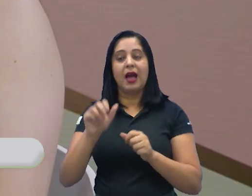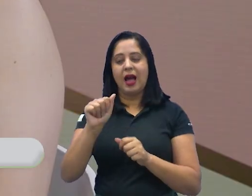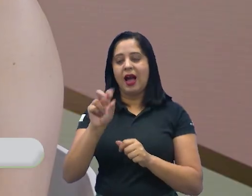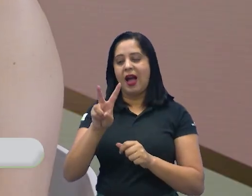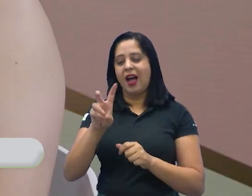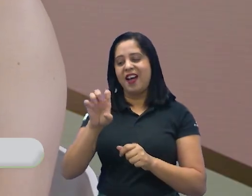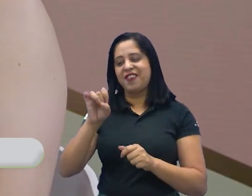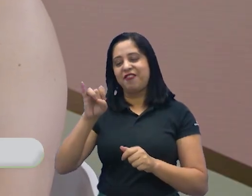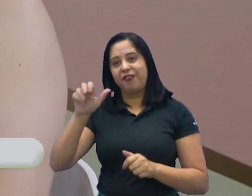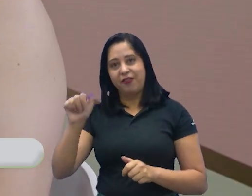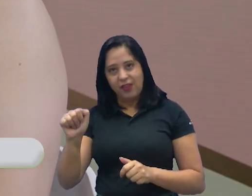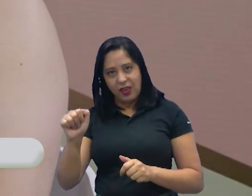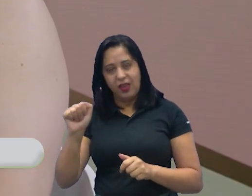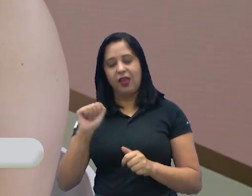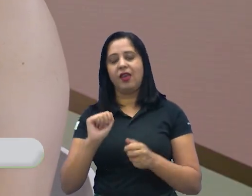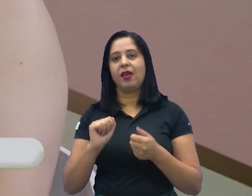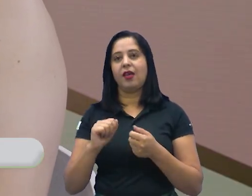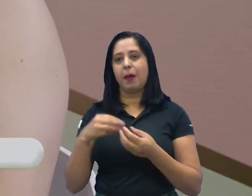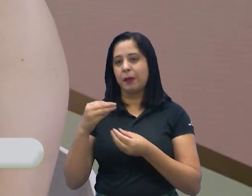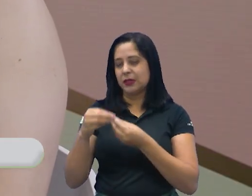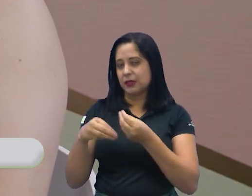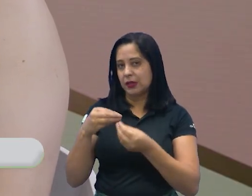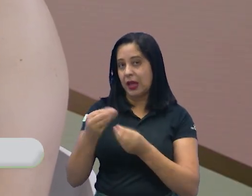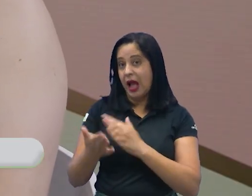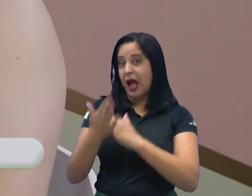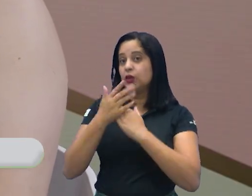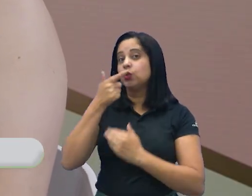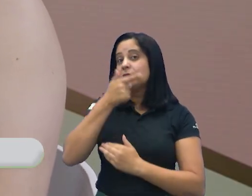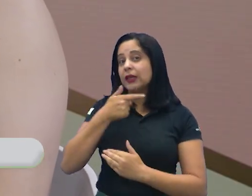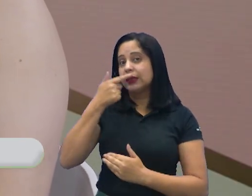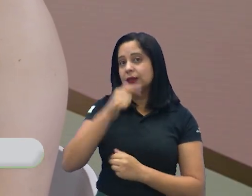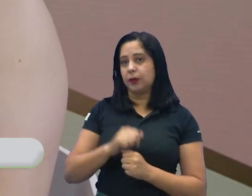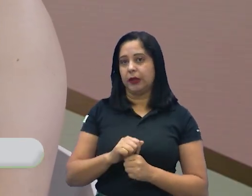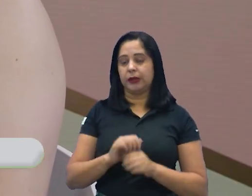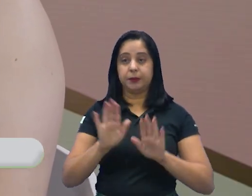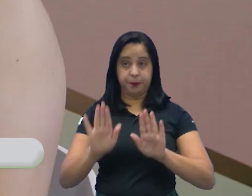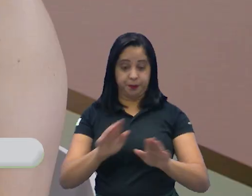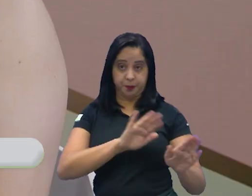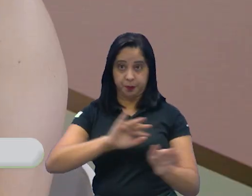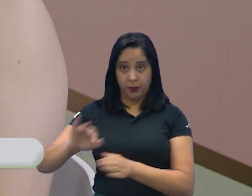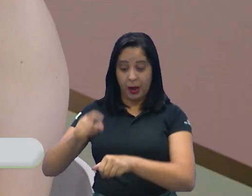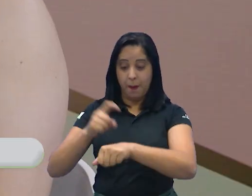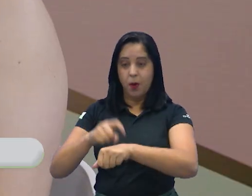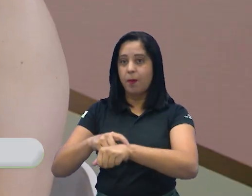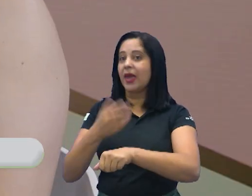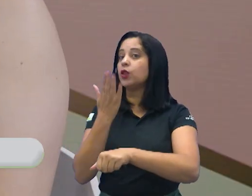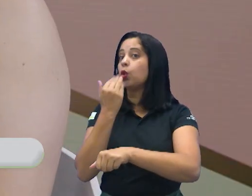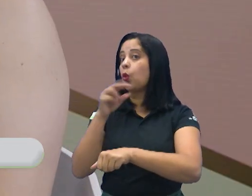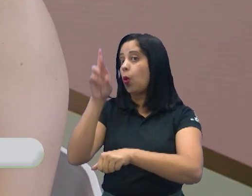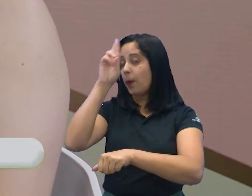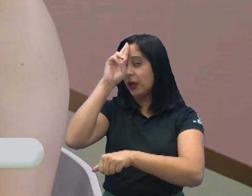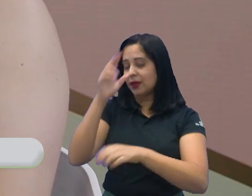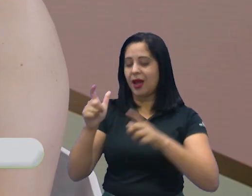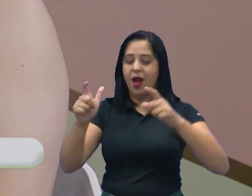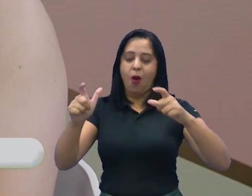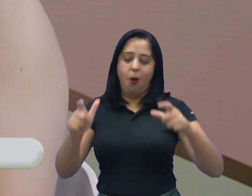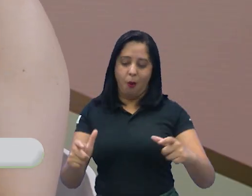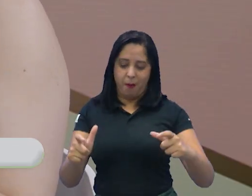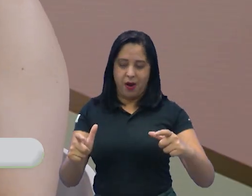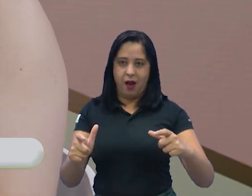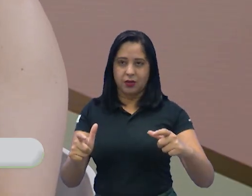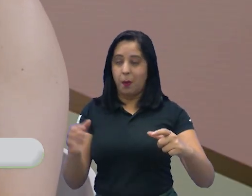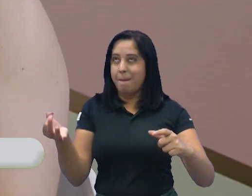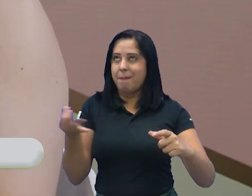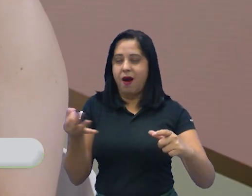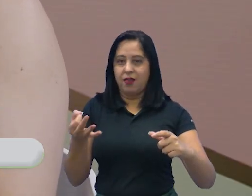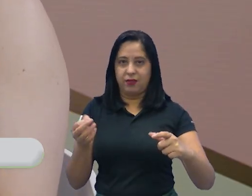uma baixada na glicemia. Indo para o almoço, aquele prato perfeito que eu já expliquei. Então,